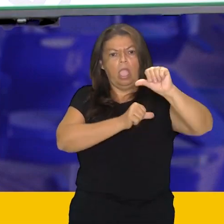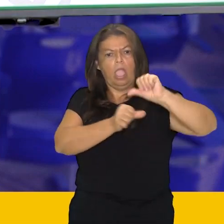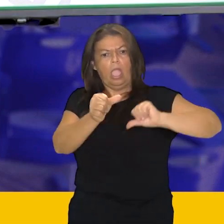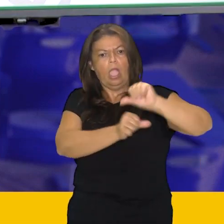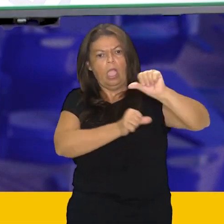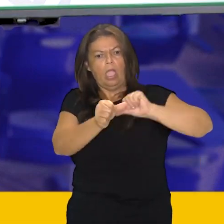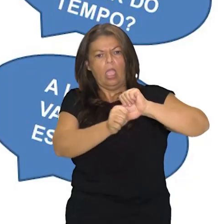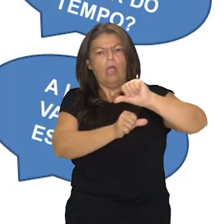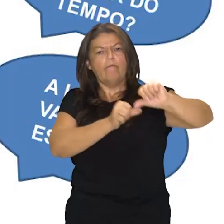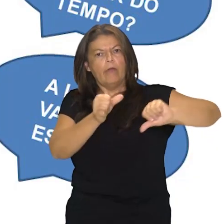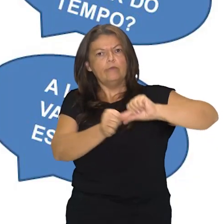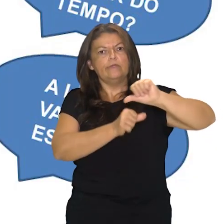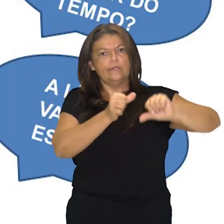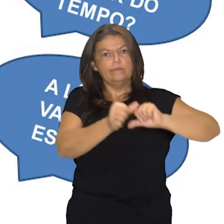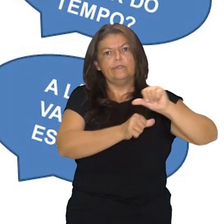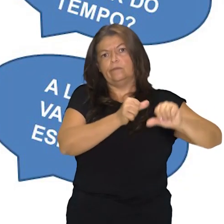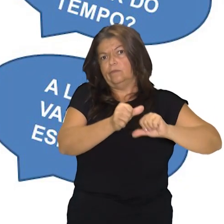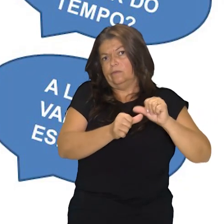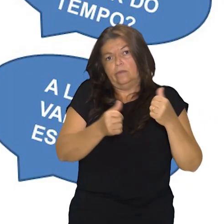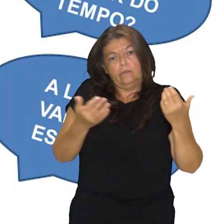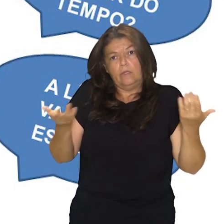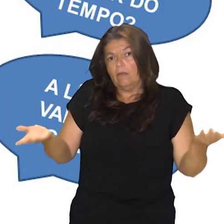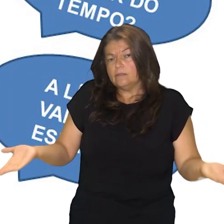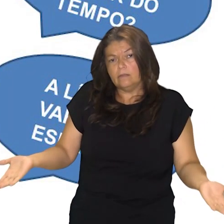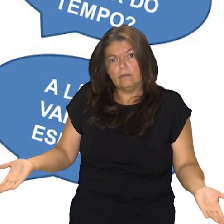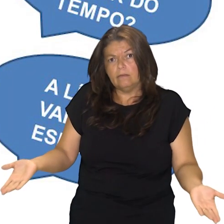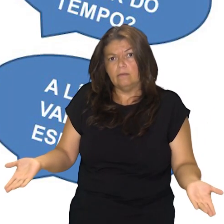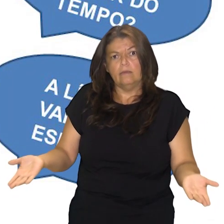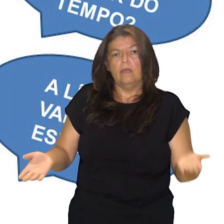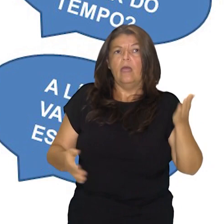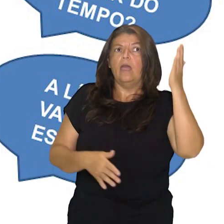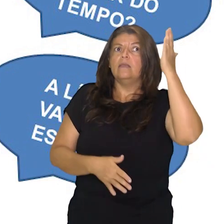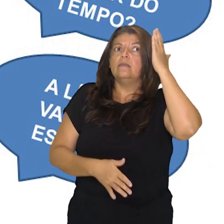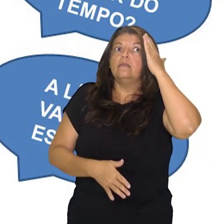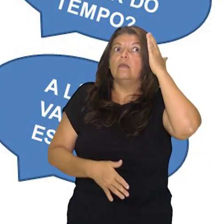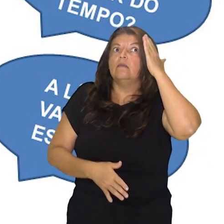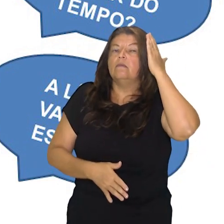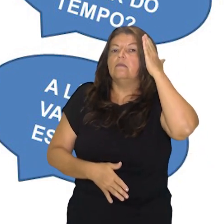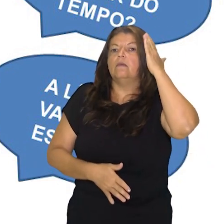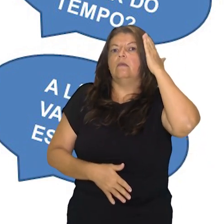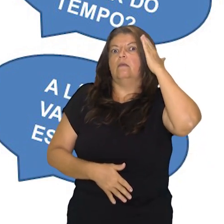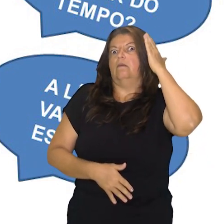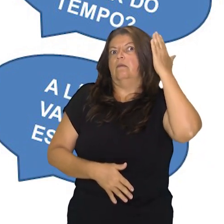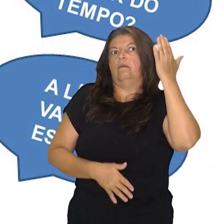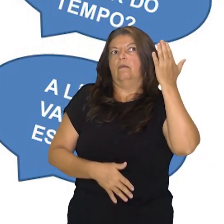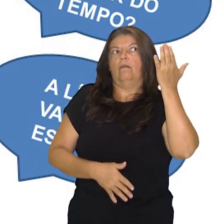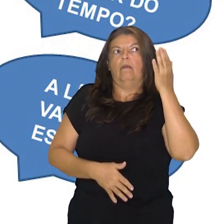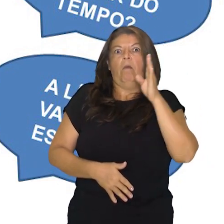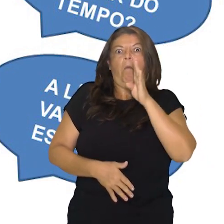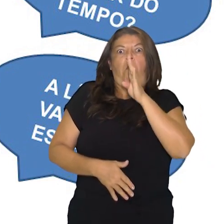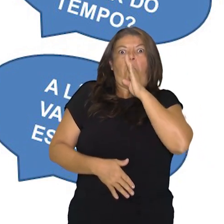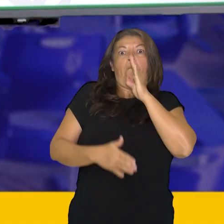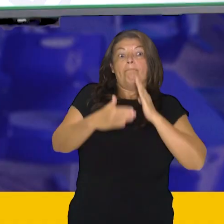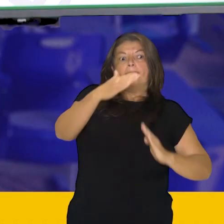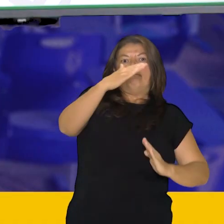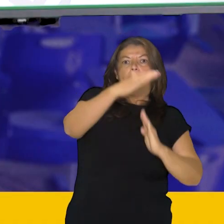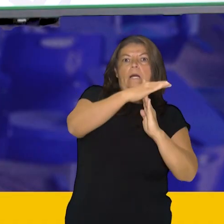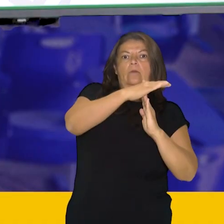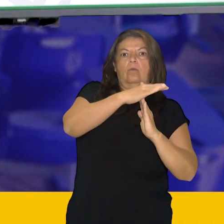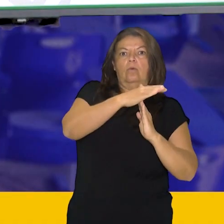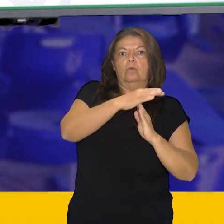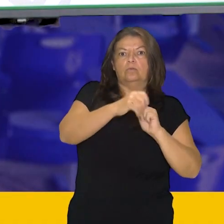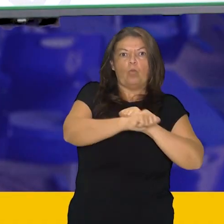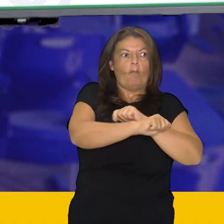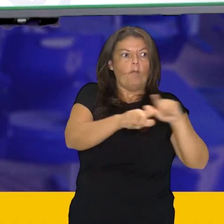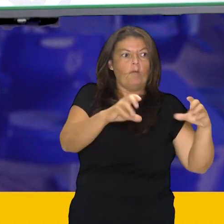espaço, e pensar na língua dessa forma é entender que ela não está parada. que ela não é